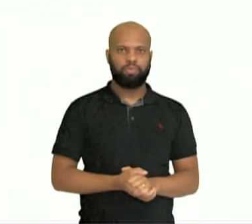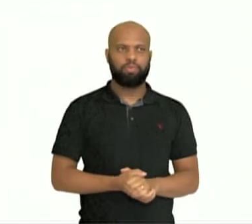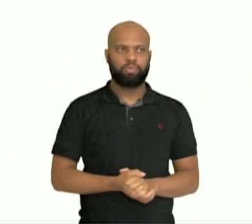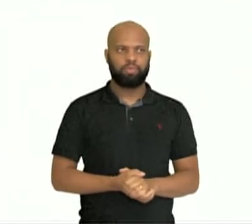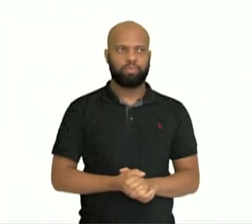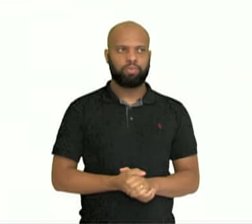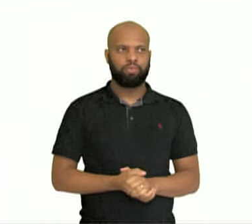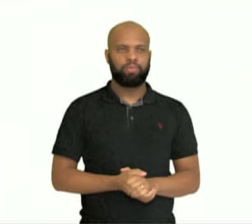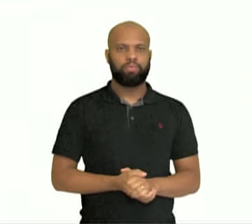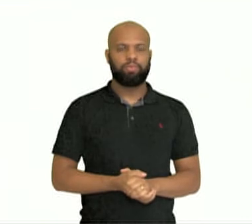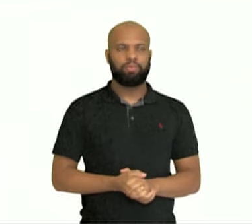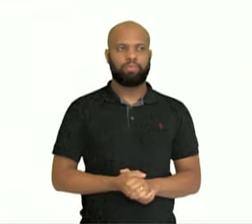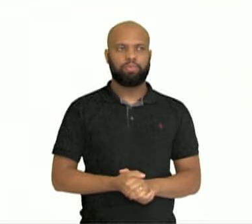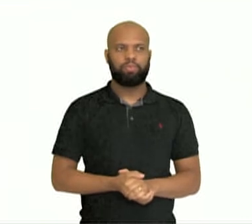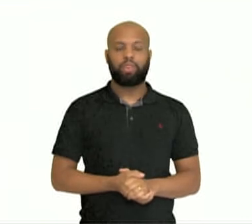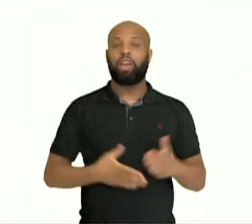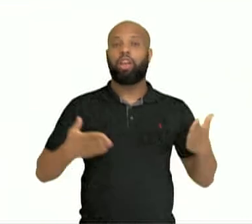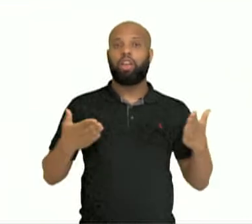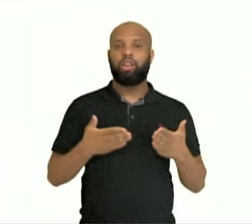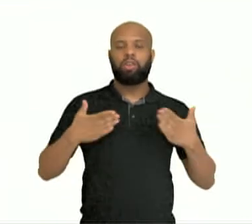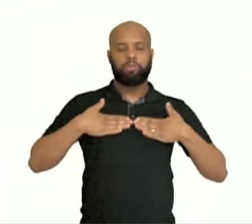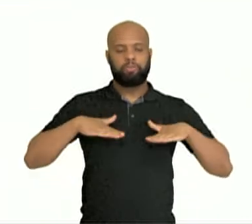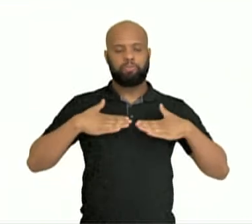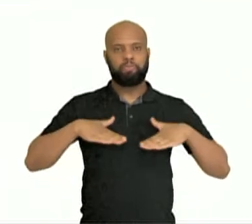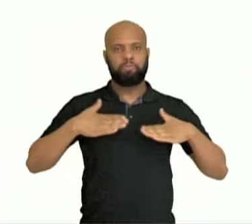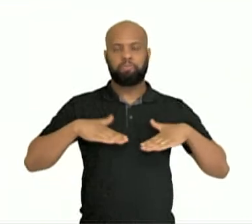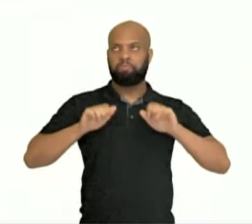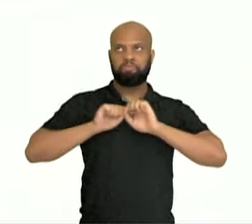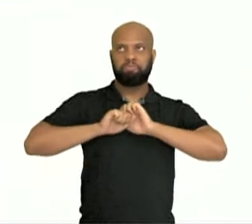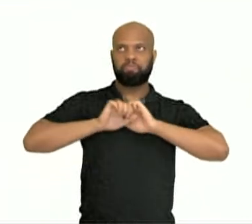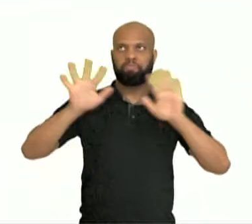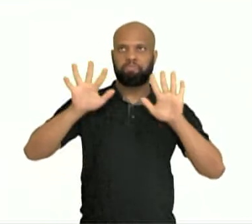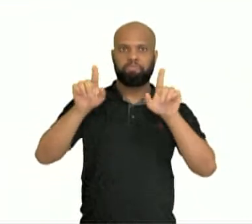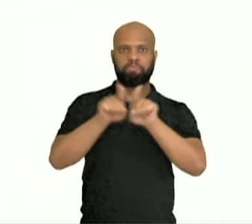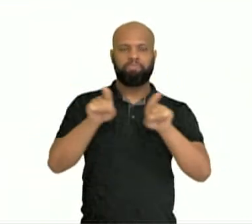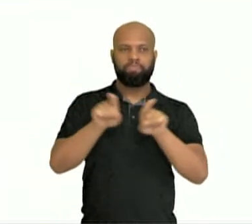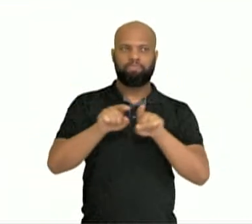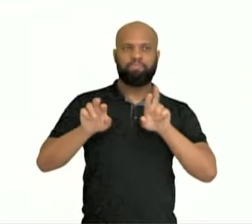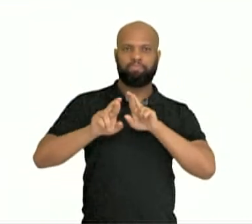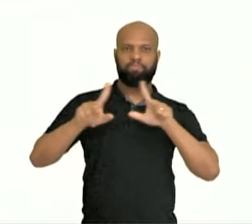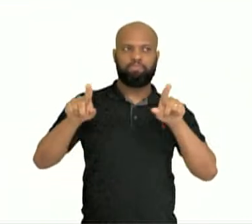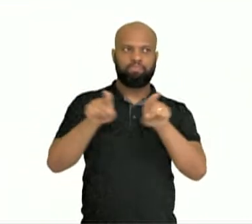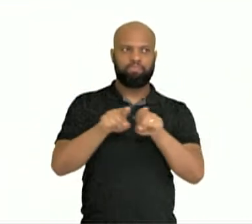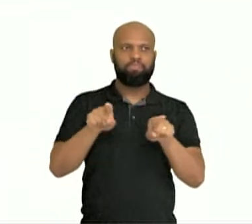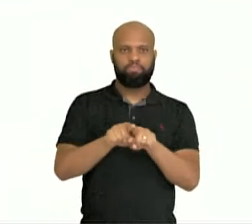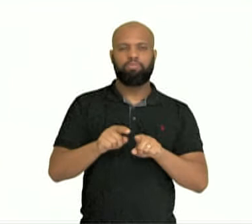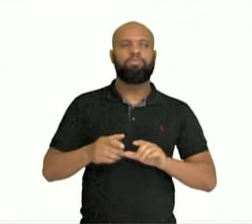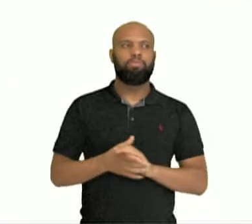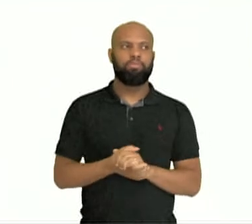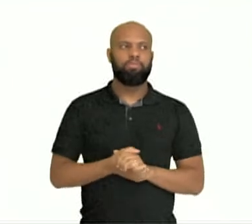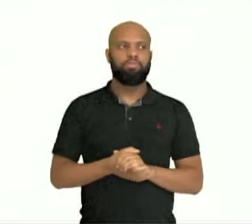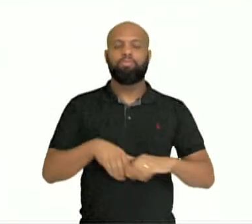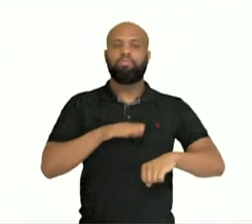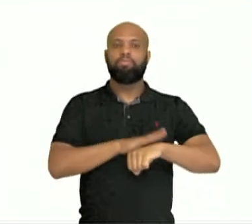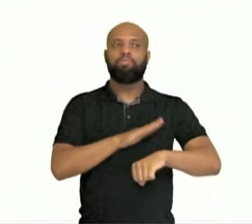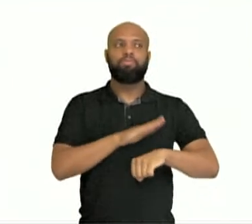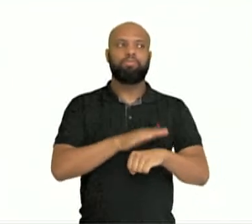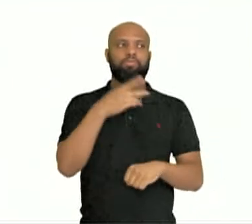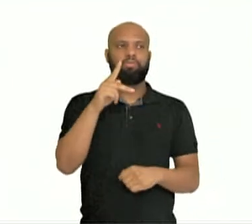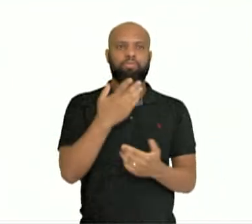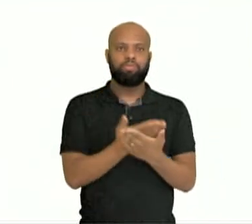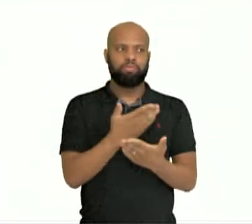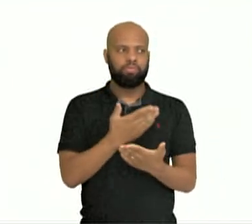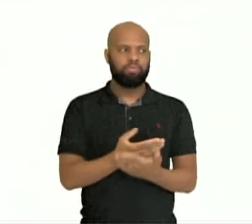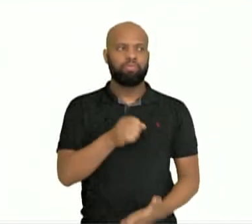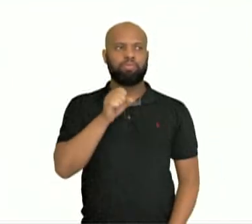alfa. Aí, para ficar bem tranquilo, uma coisa um pouquinho mais diferente, para contribuir aí na hora do estudo, se